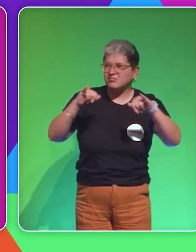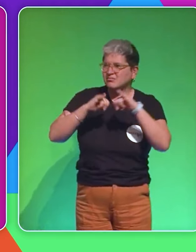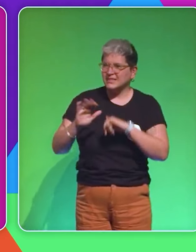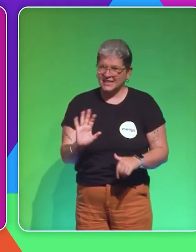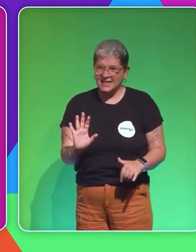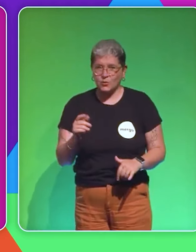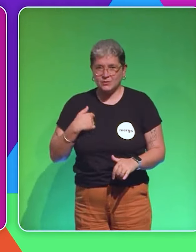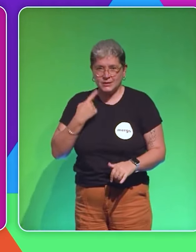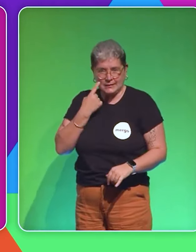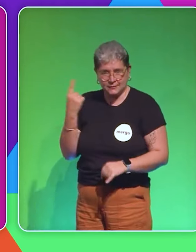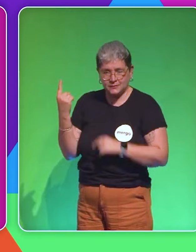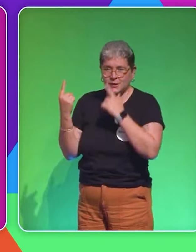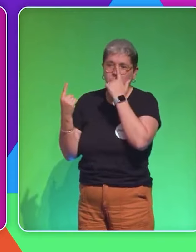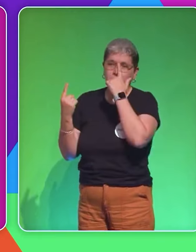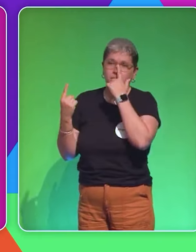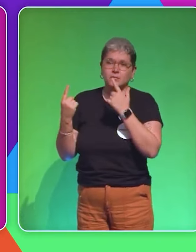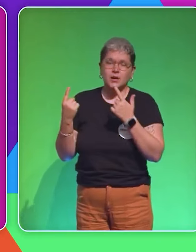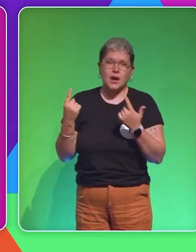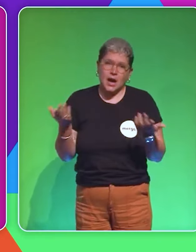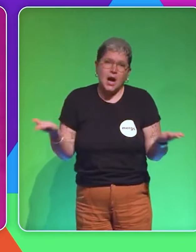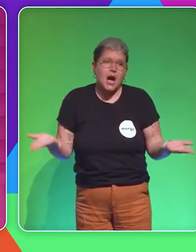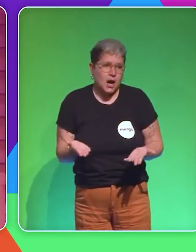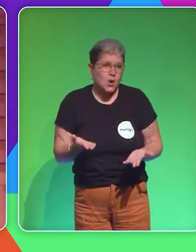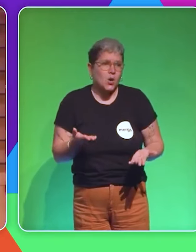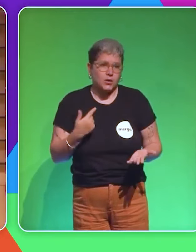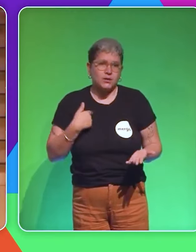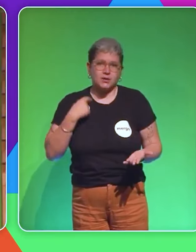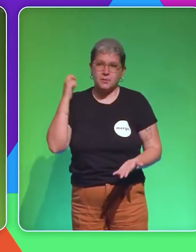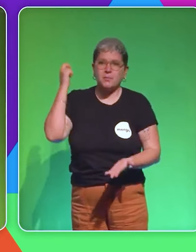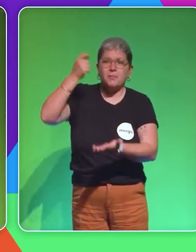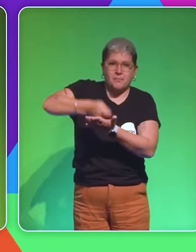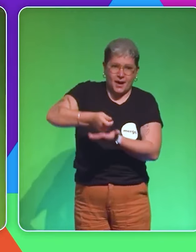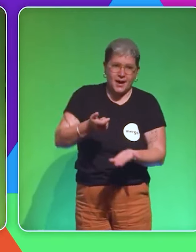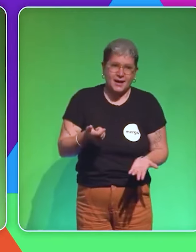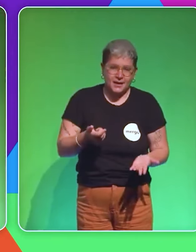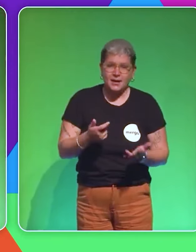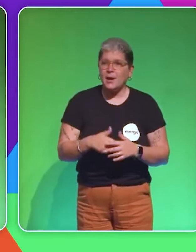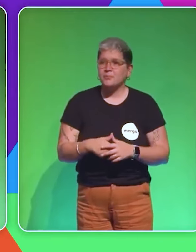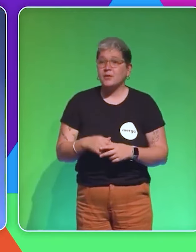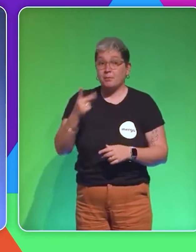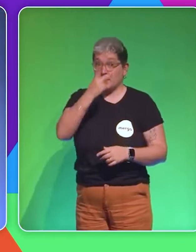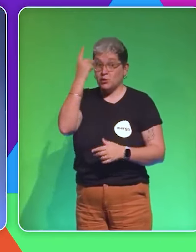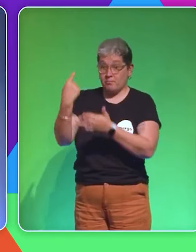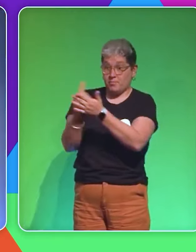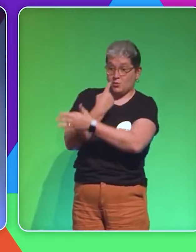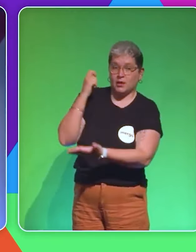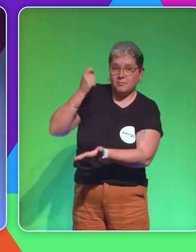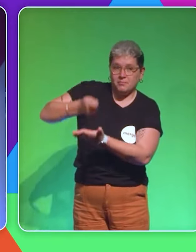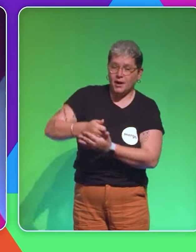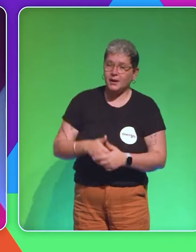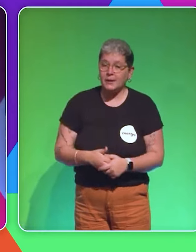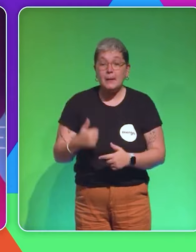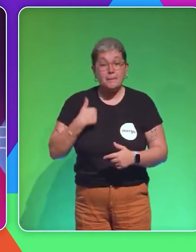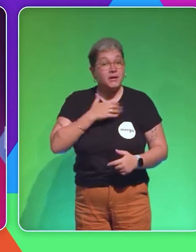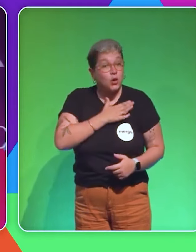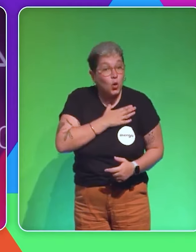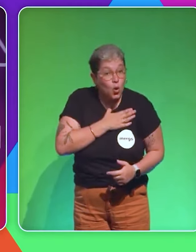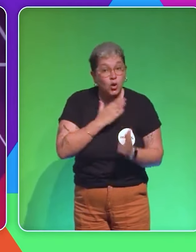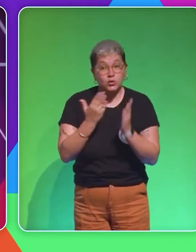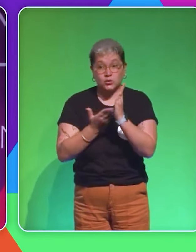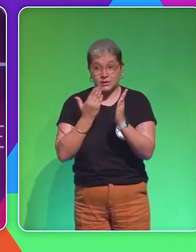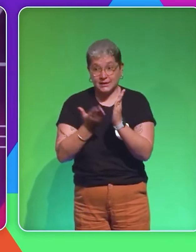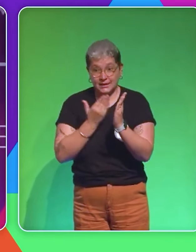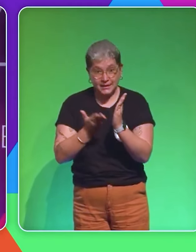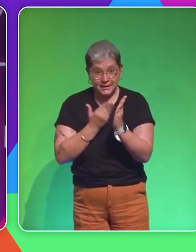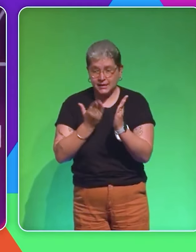viram lá né Eh ten que pagar agora porque eu tenho audiência mas o livro eu tenho um eu tenho eu gosto muito de livro eu gosto muito da Helen